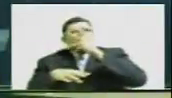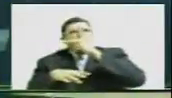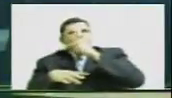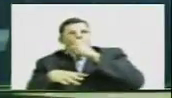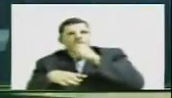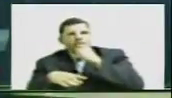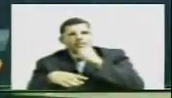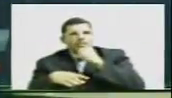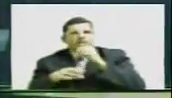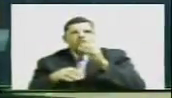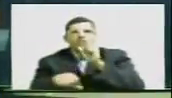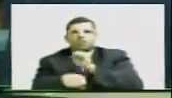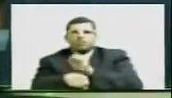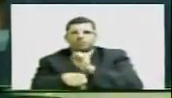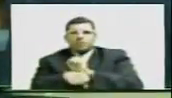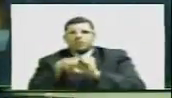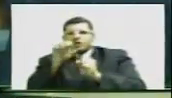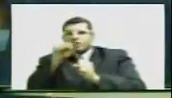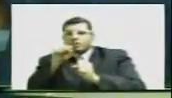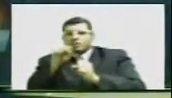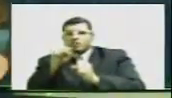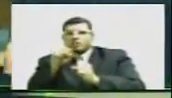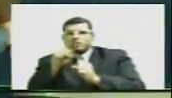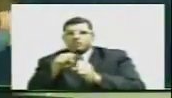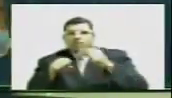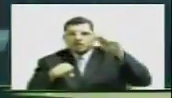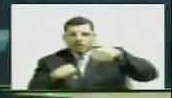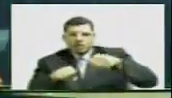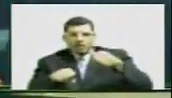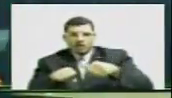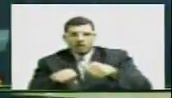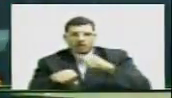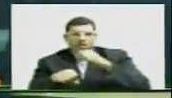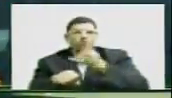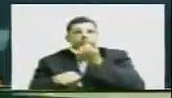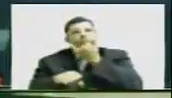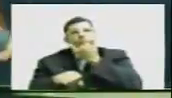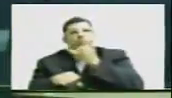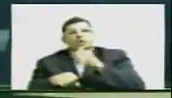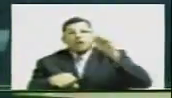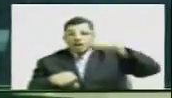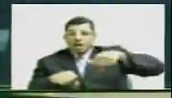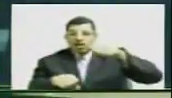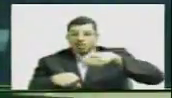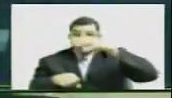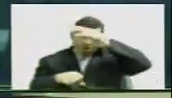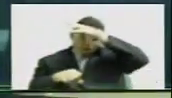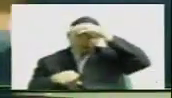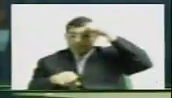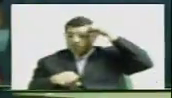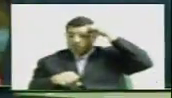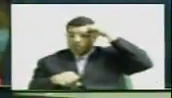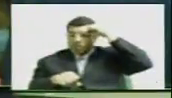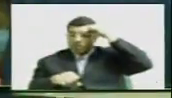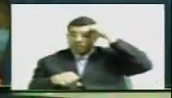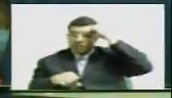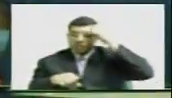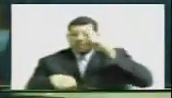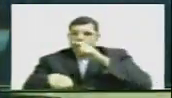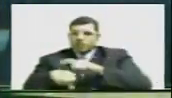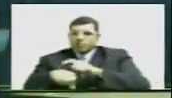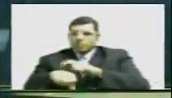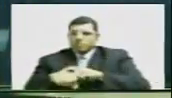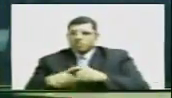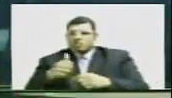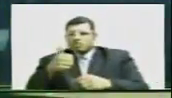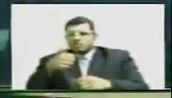maiores portos, demora 8 horas. Aqui, no aeroporto, desculpa. Aqui no Aeroporto Internacional de Manaus